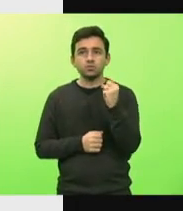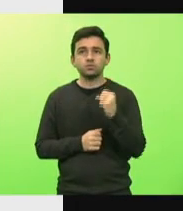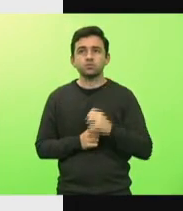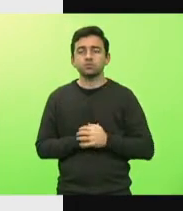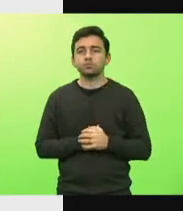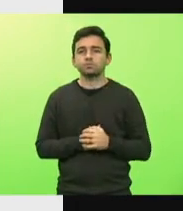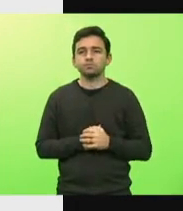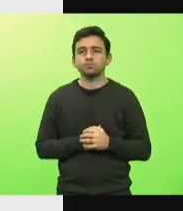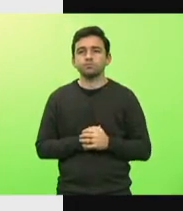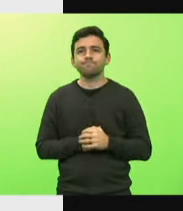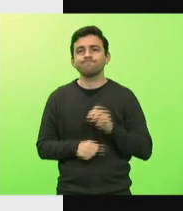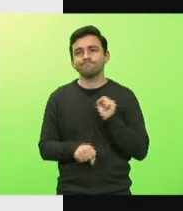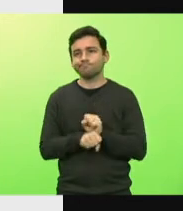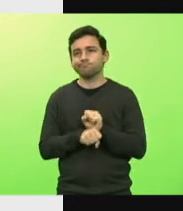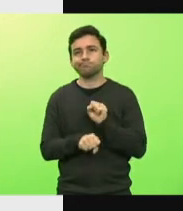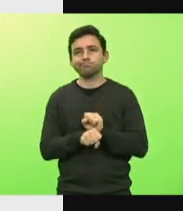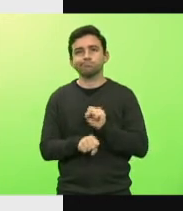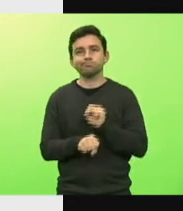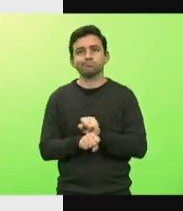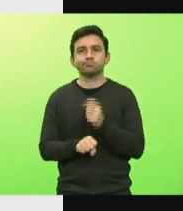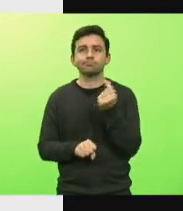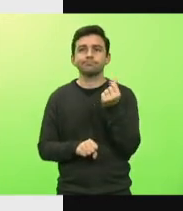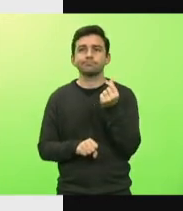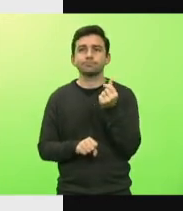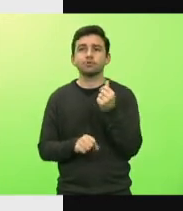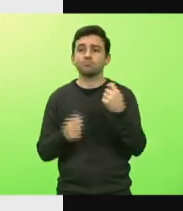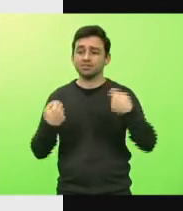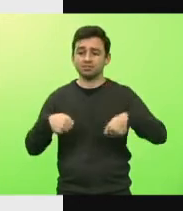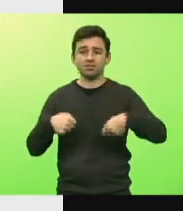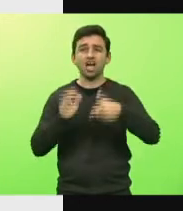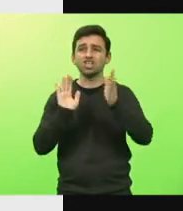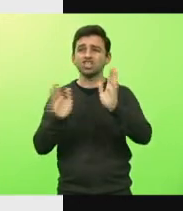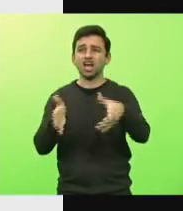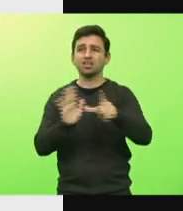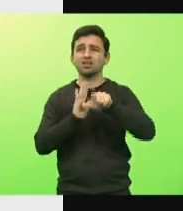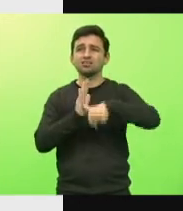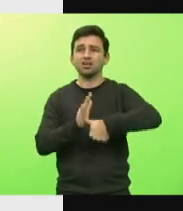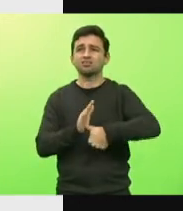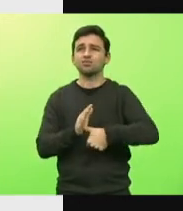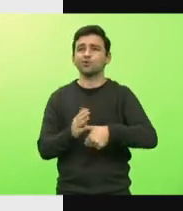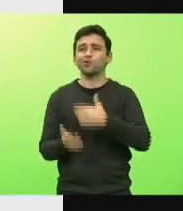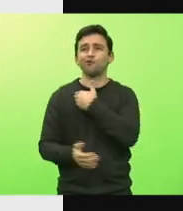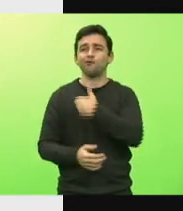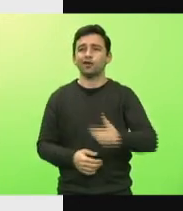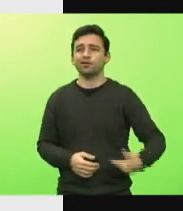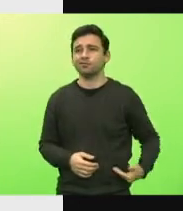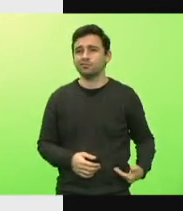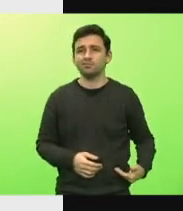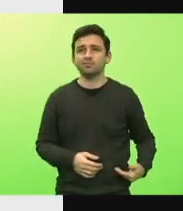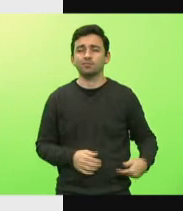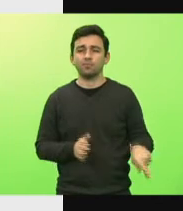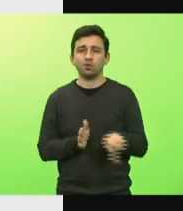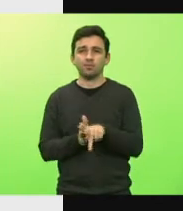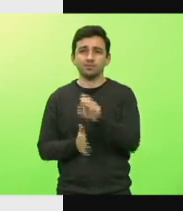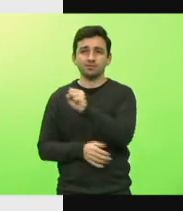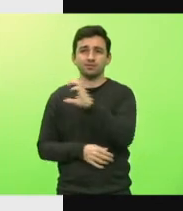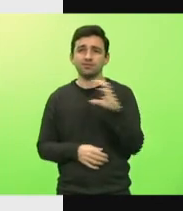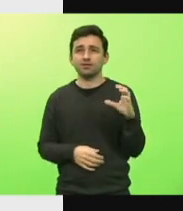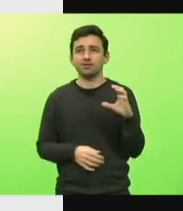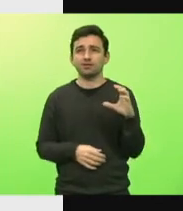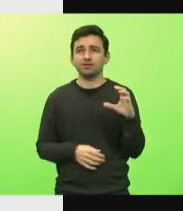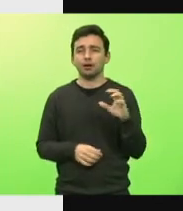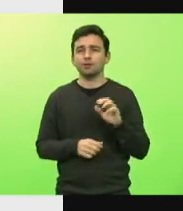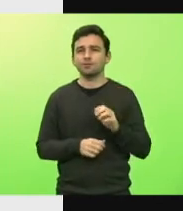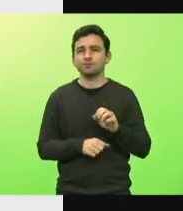38 hospitais esperando recursos que eram para estar na conta deles e o governo do estado de Santa Catarina